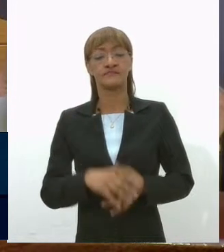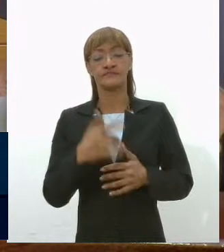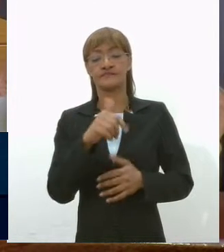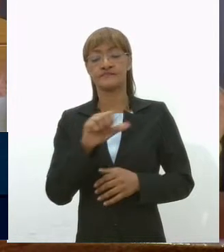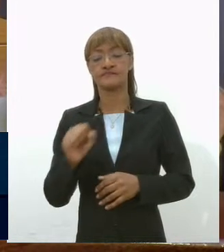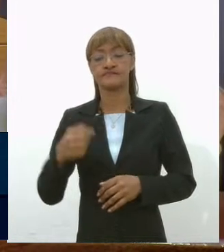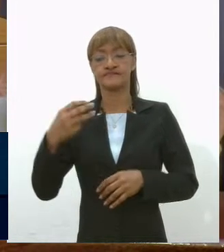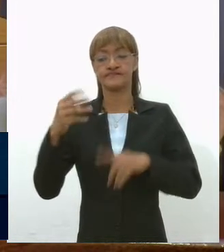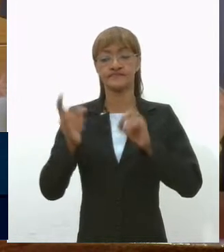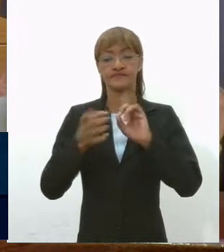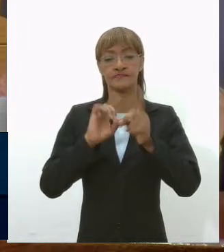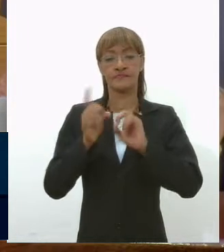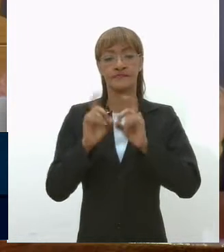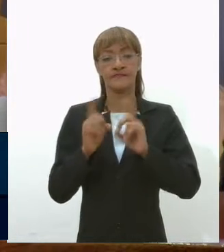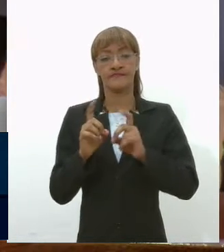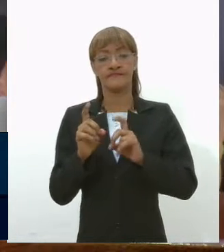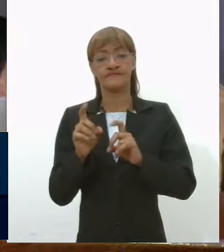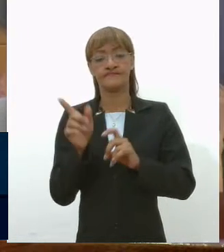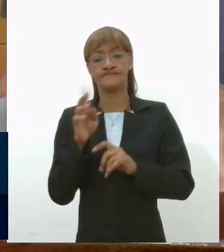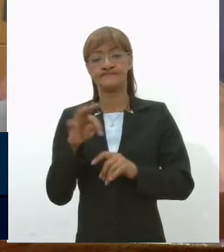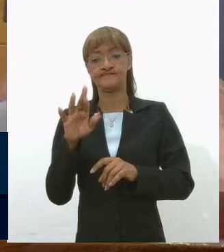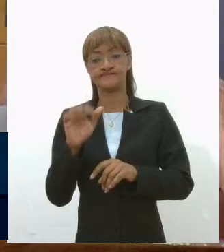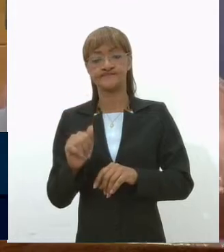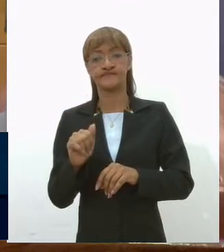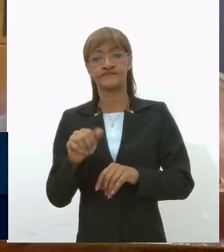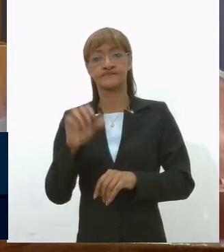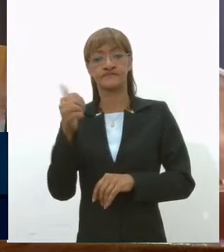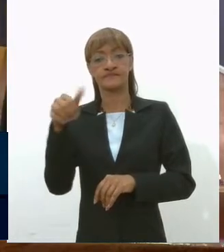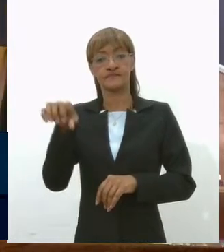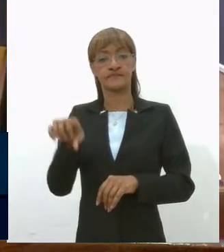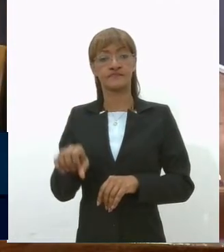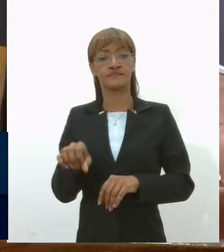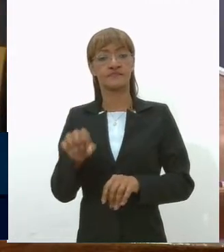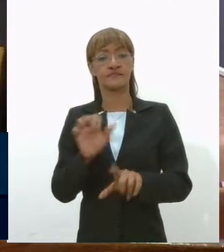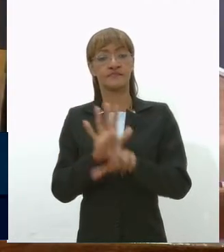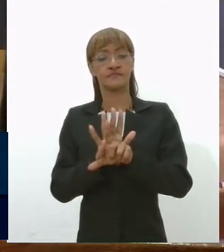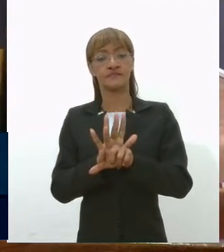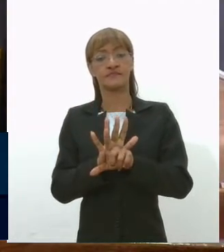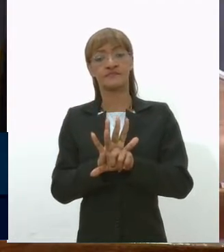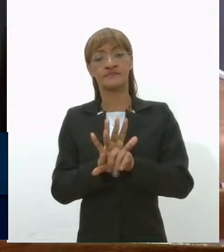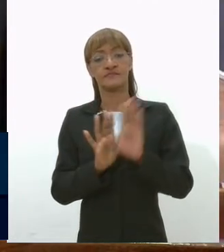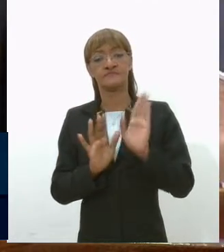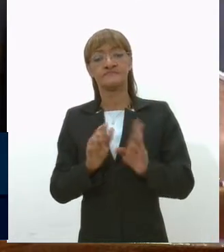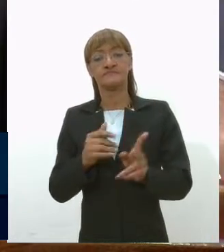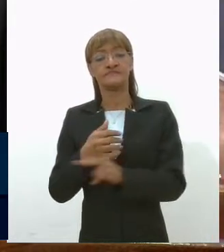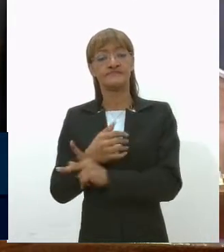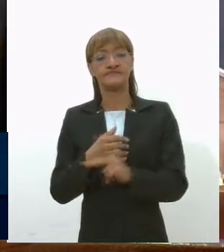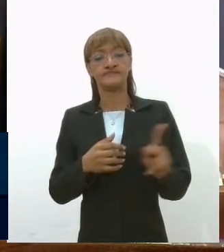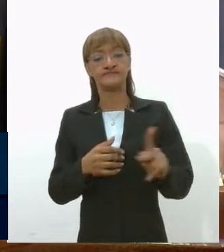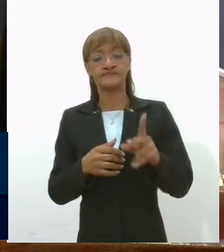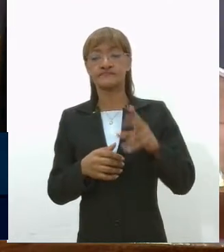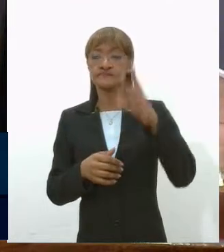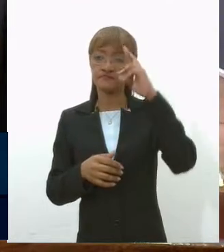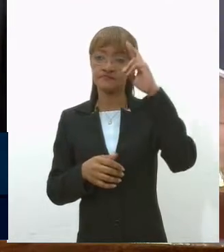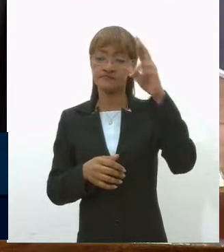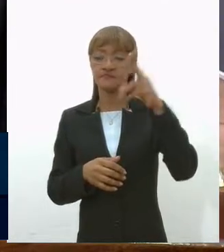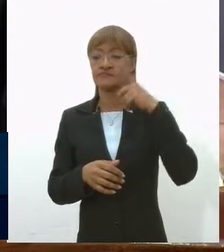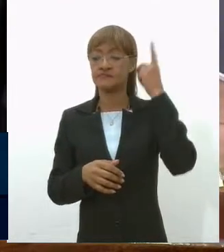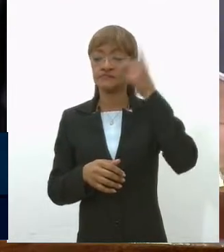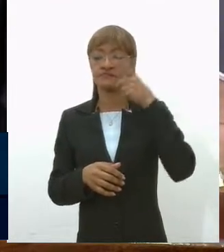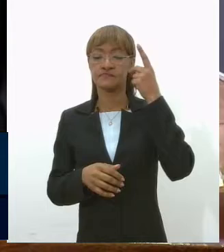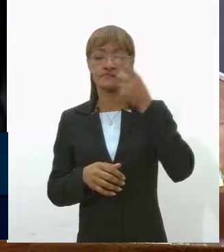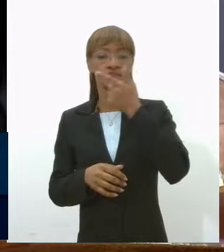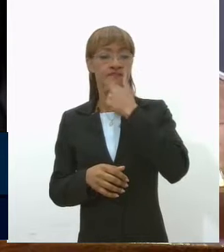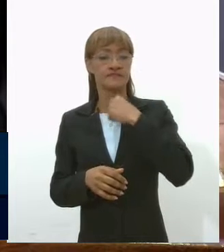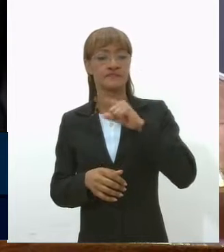sessão legislativa ordinária da 19ª legislatura, com a presidência do excelentíssimo senhor deputado Luciano